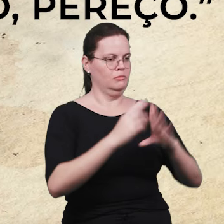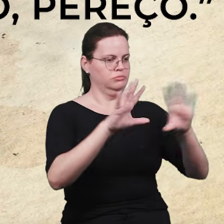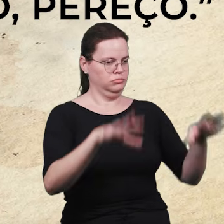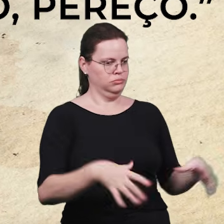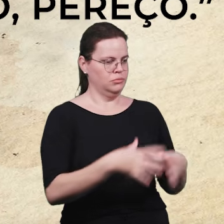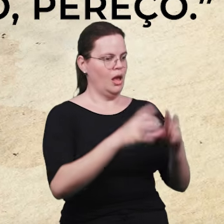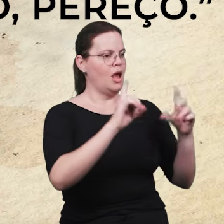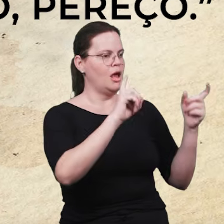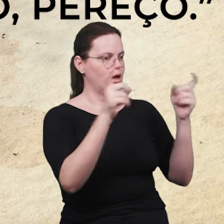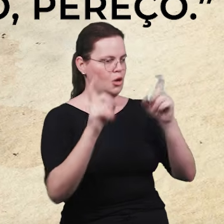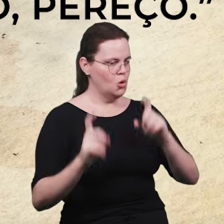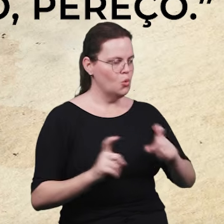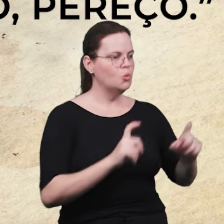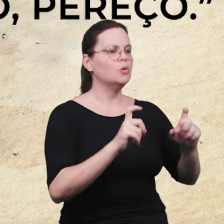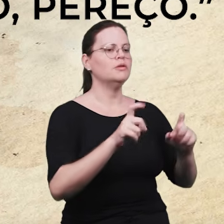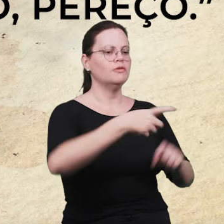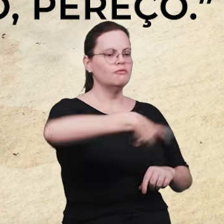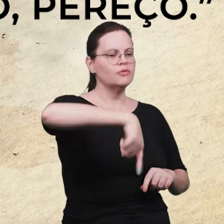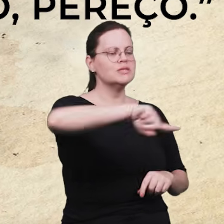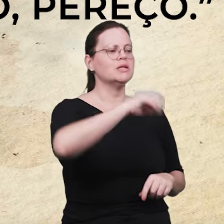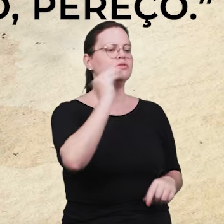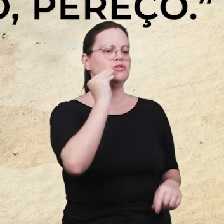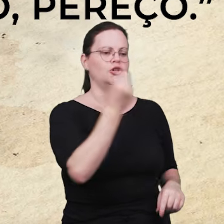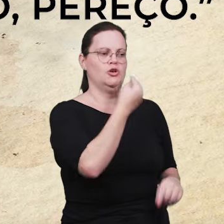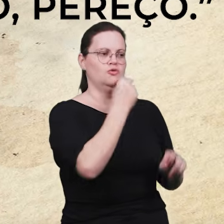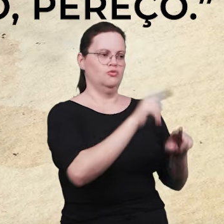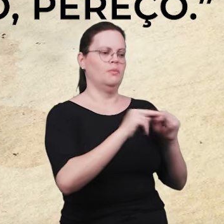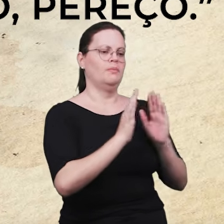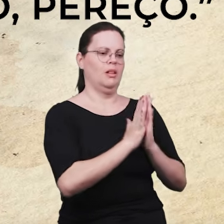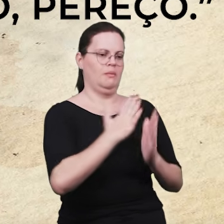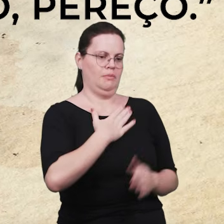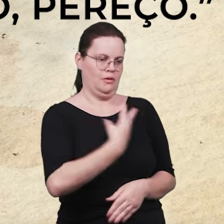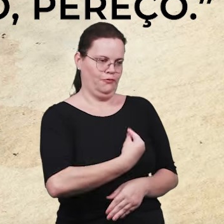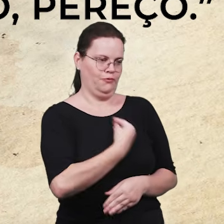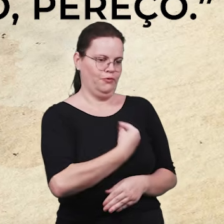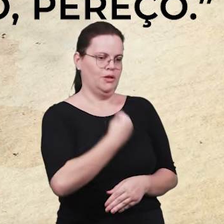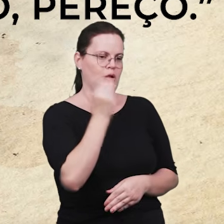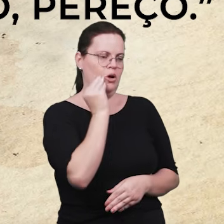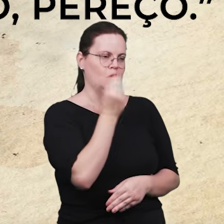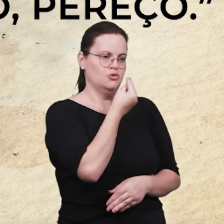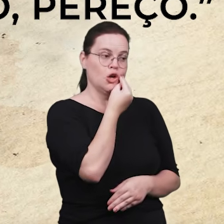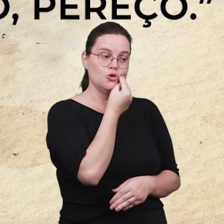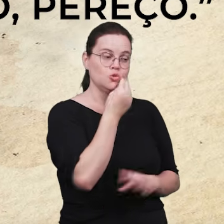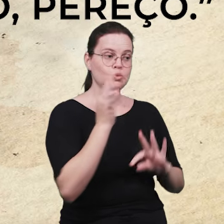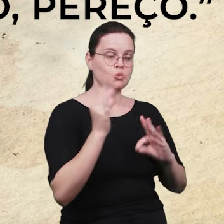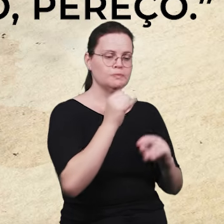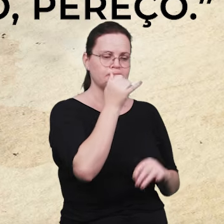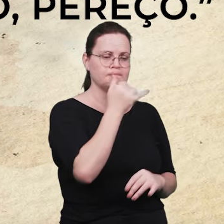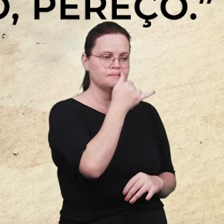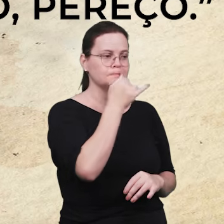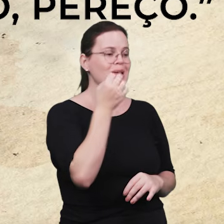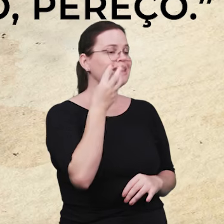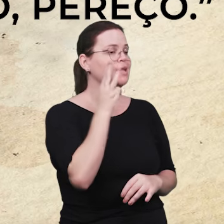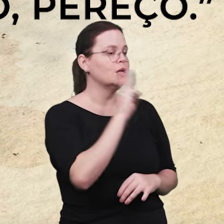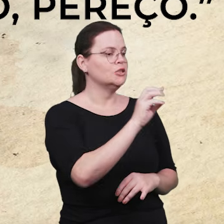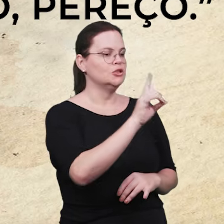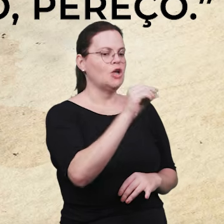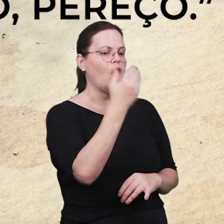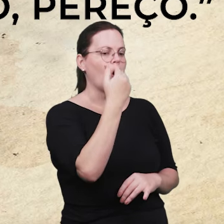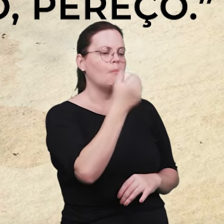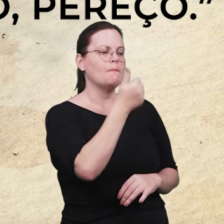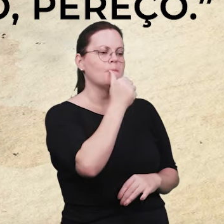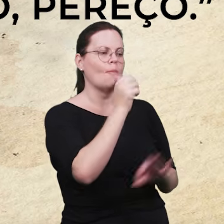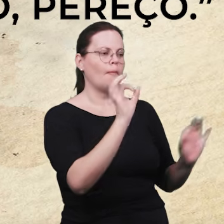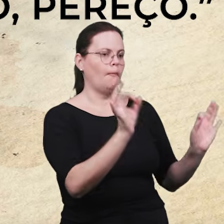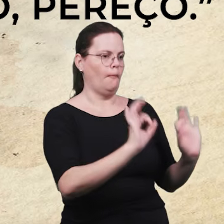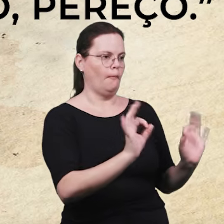em Susã, e jejuai por mim, e não comais nem bebeis por 3 dias, nem de